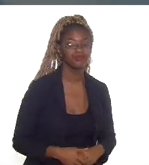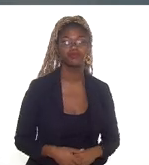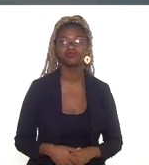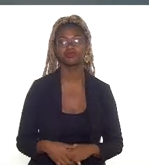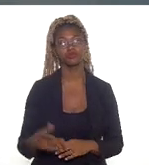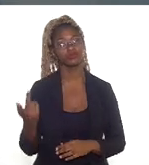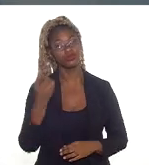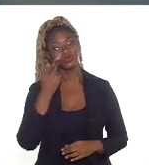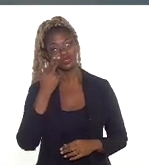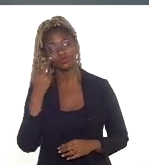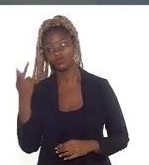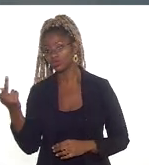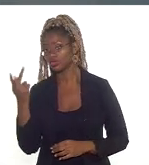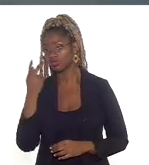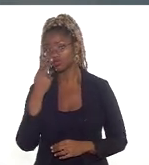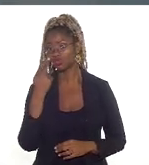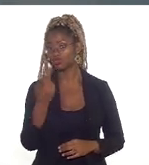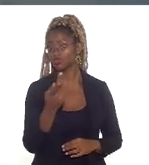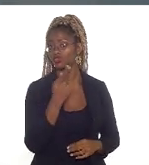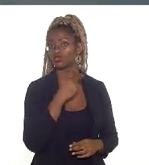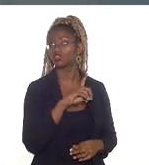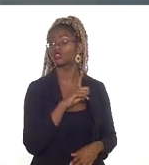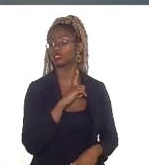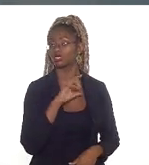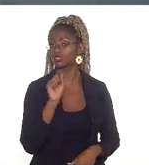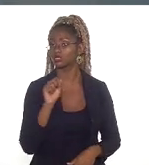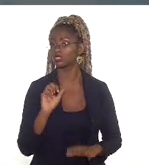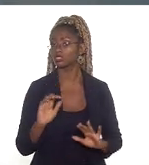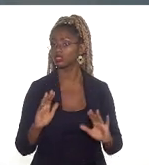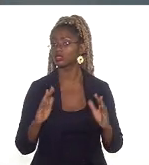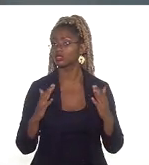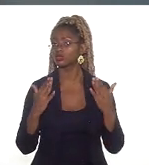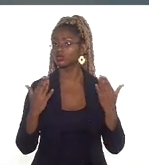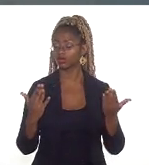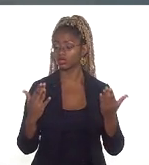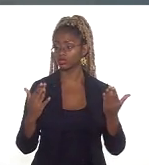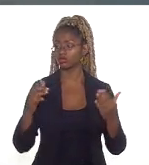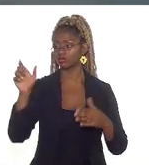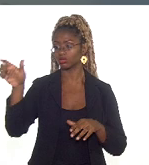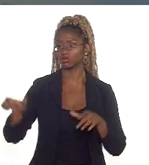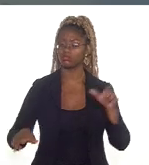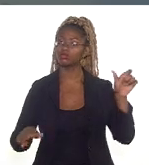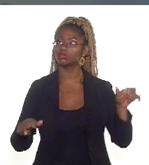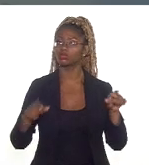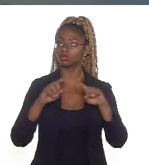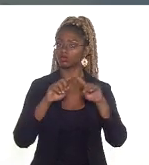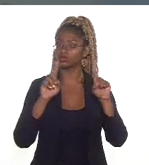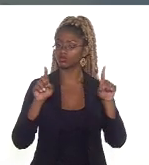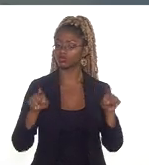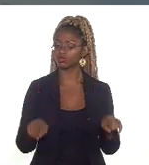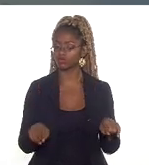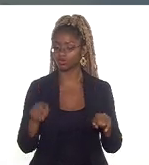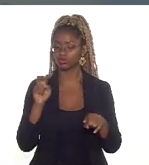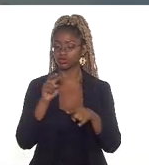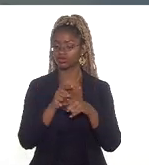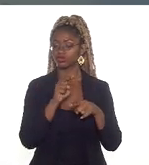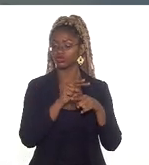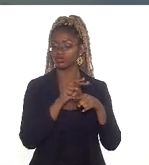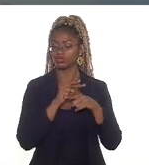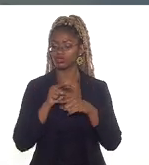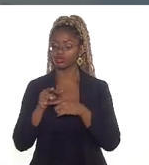As visitas são realizadas quando os servidores da área de